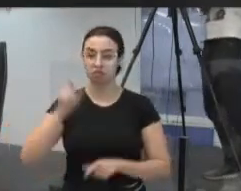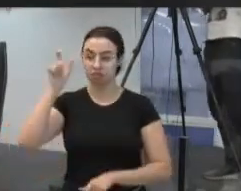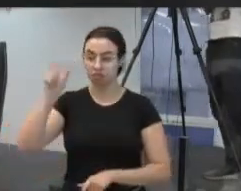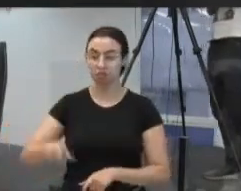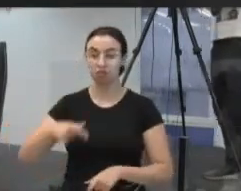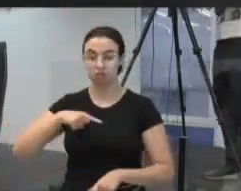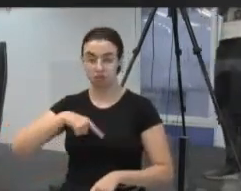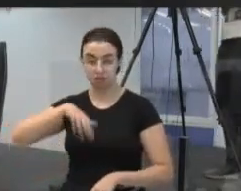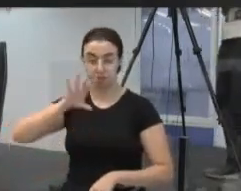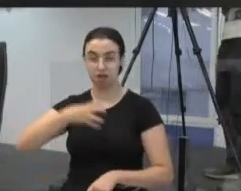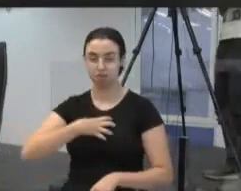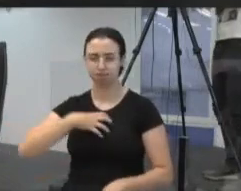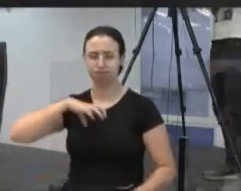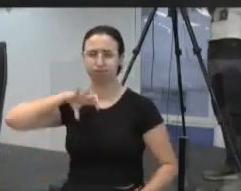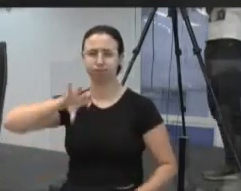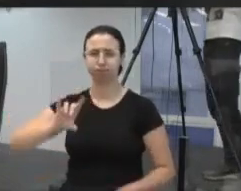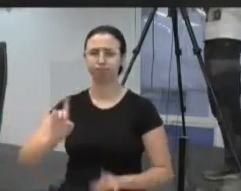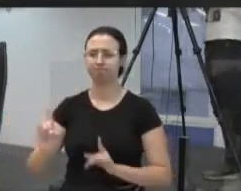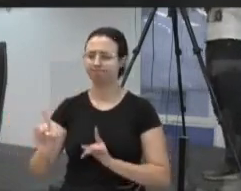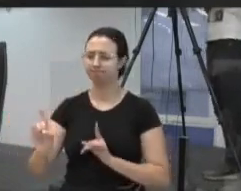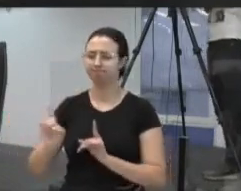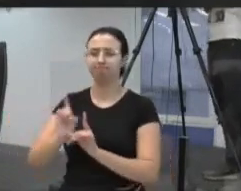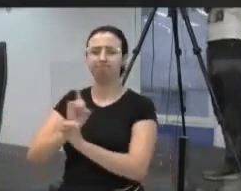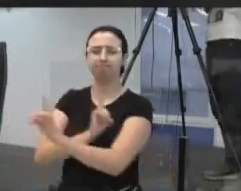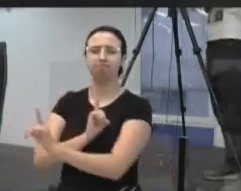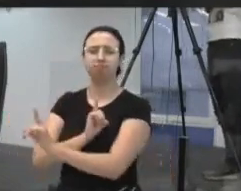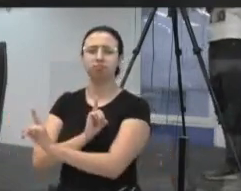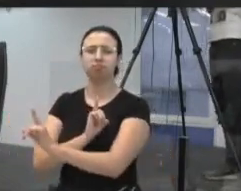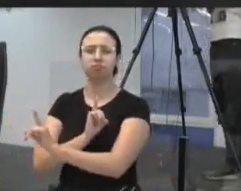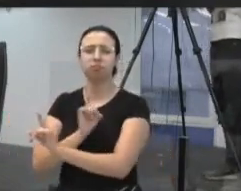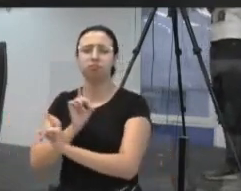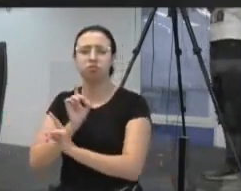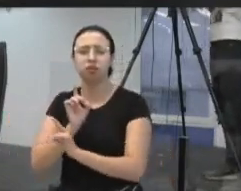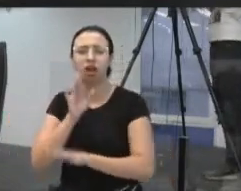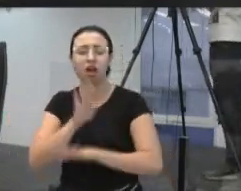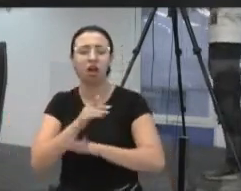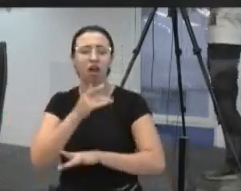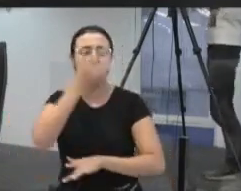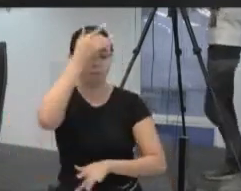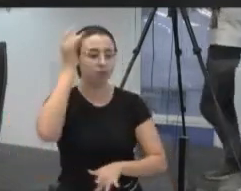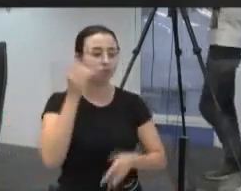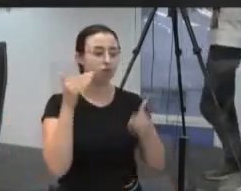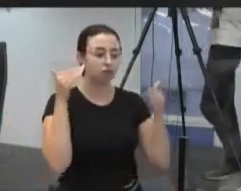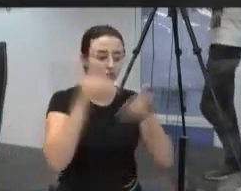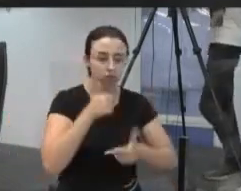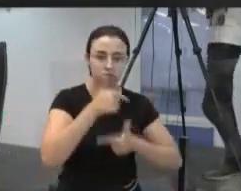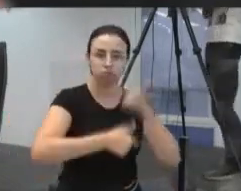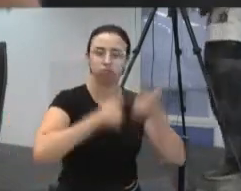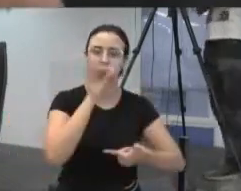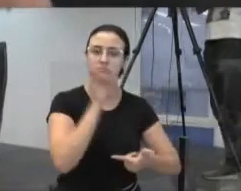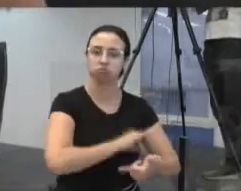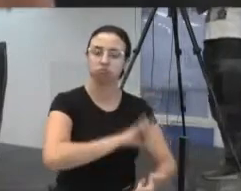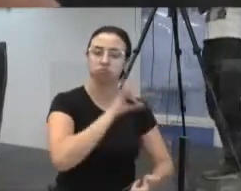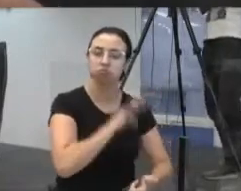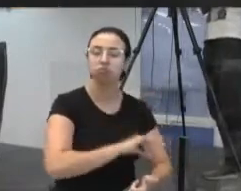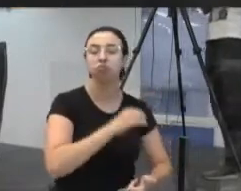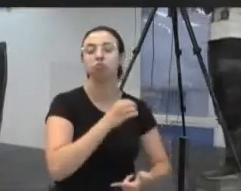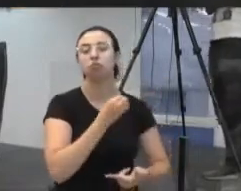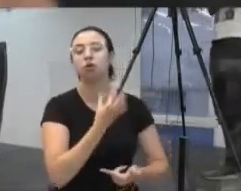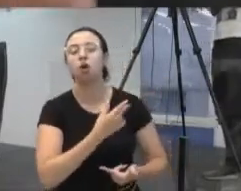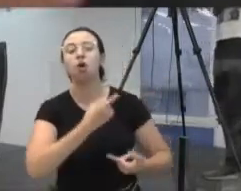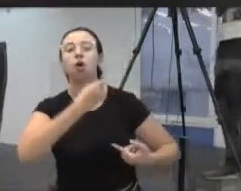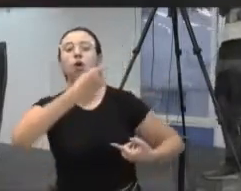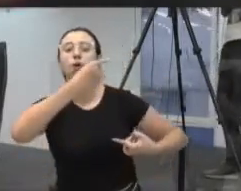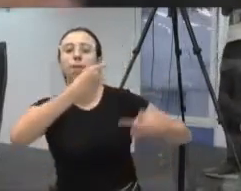mais empatia pelo próximo, não visassem somente o emprego, o salário, o intuito político que